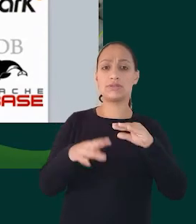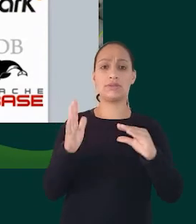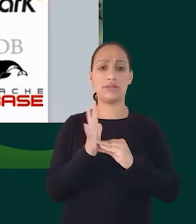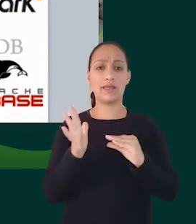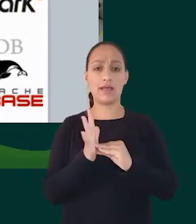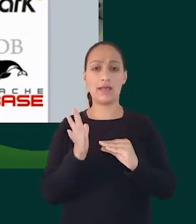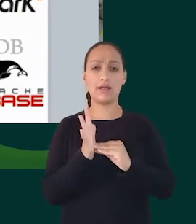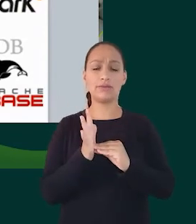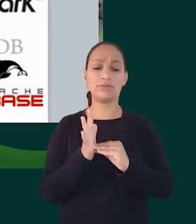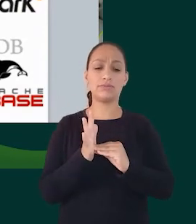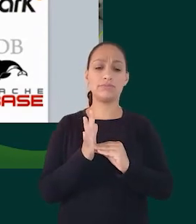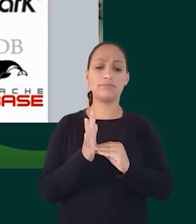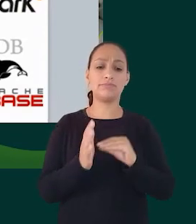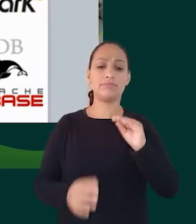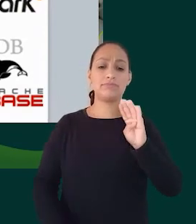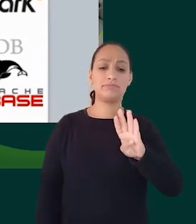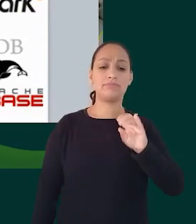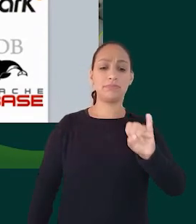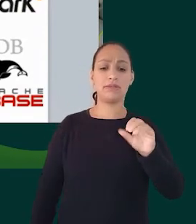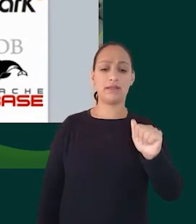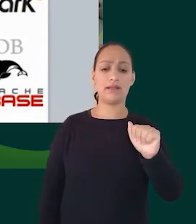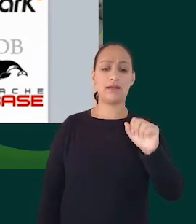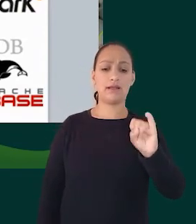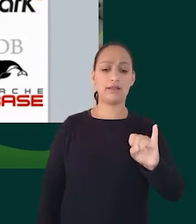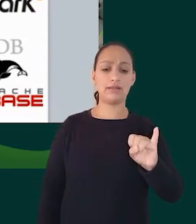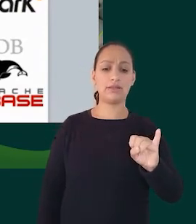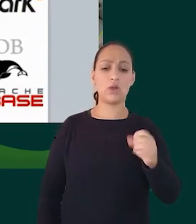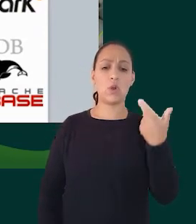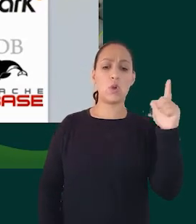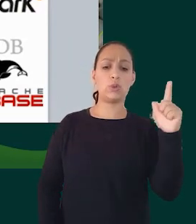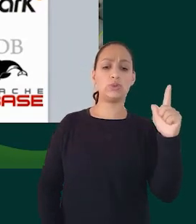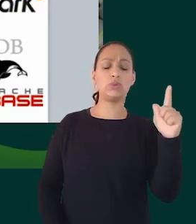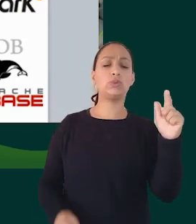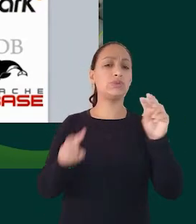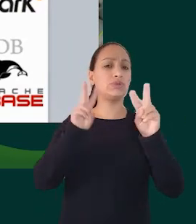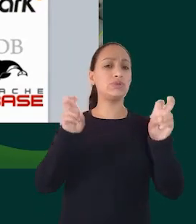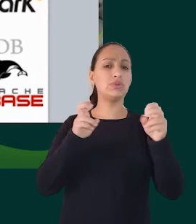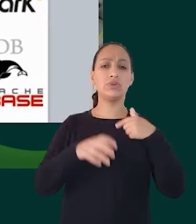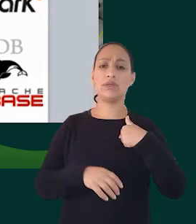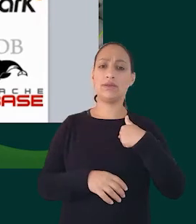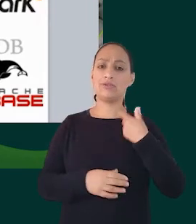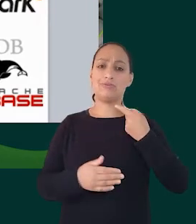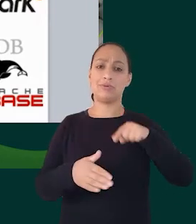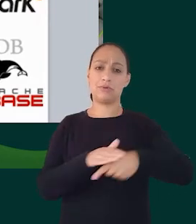com BI, que é um outro tema que eu acabei não entrando tanto, com